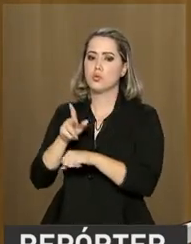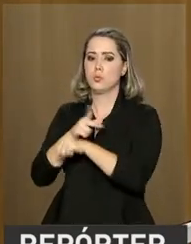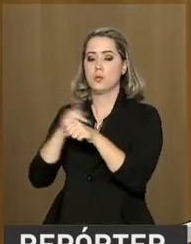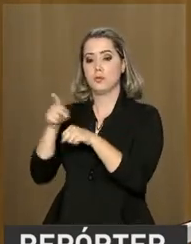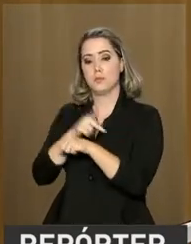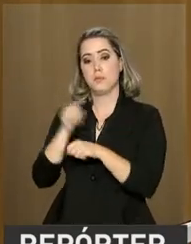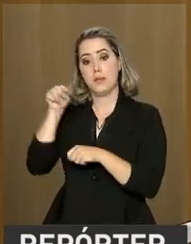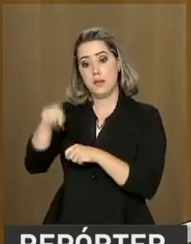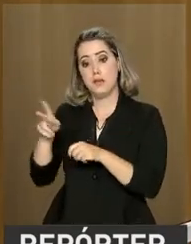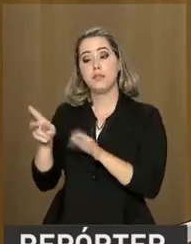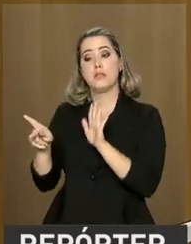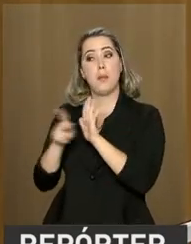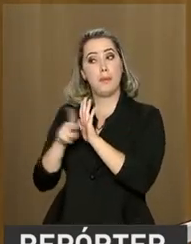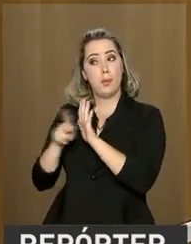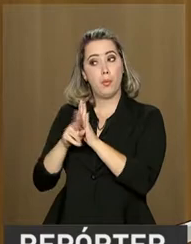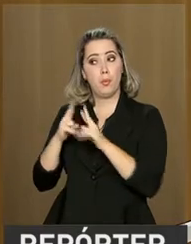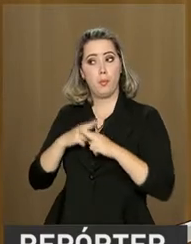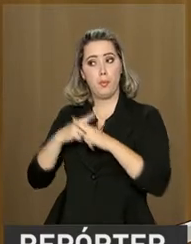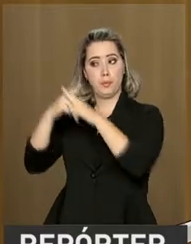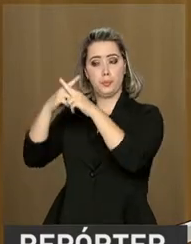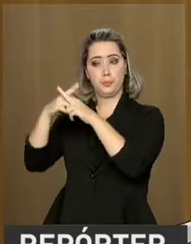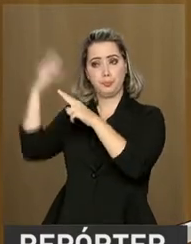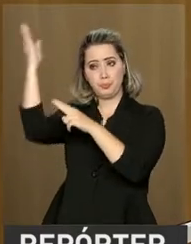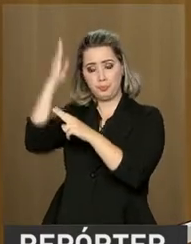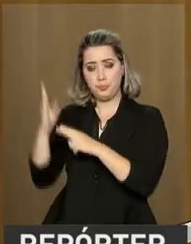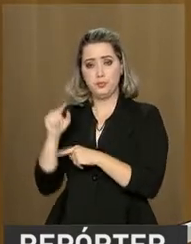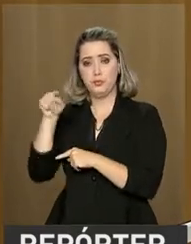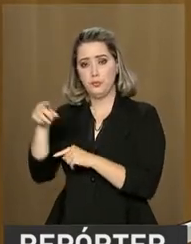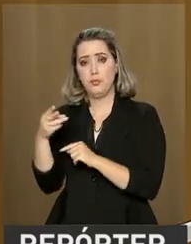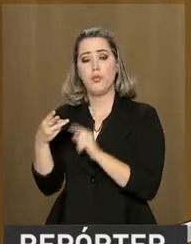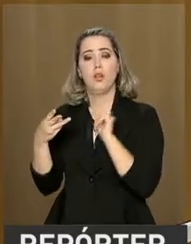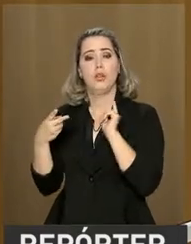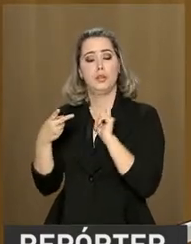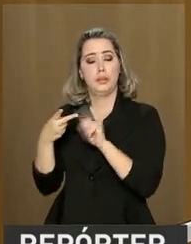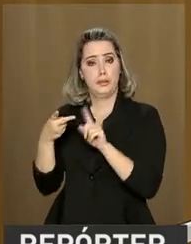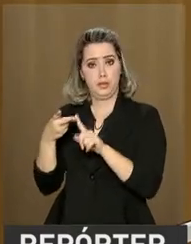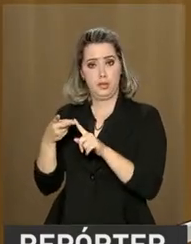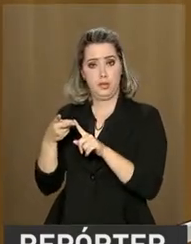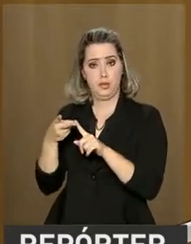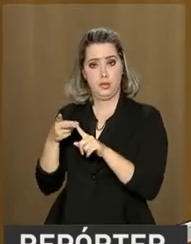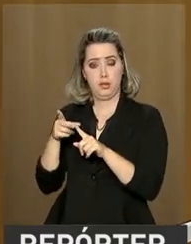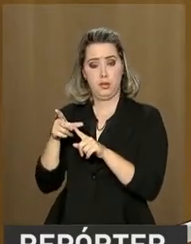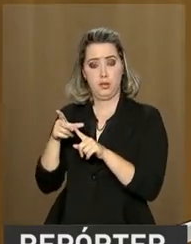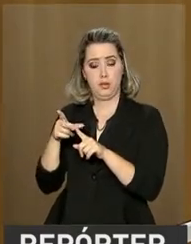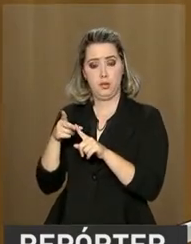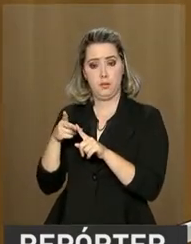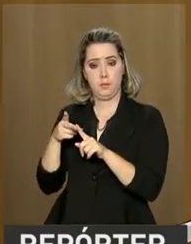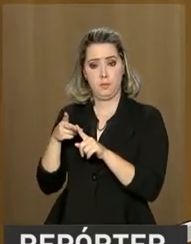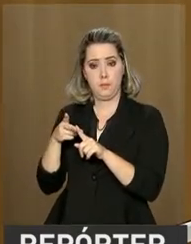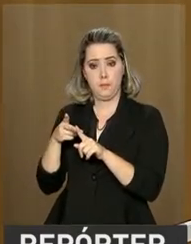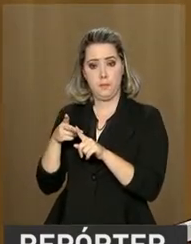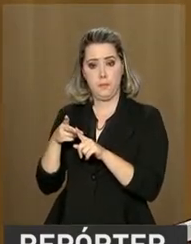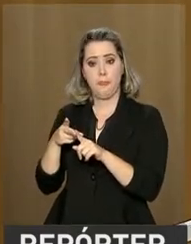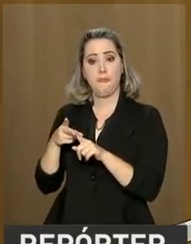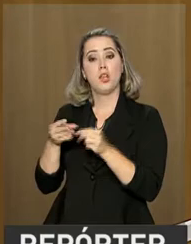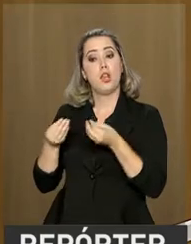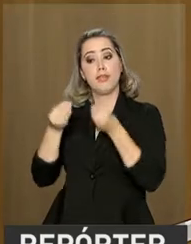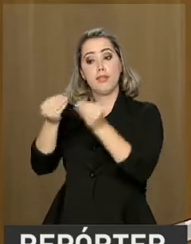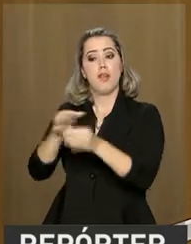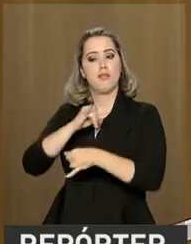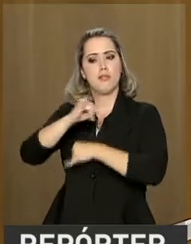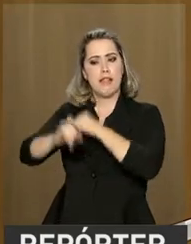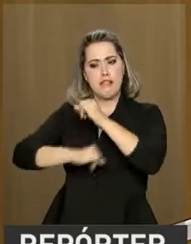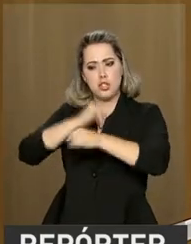países e se não ele vai ser do brasil e ele terá uma capacidade de gerar a banda larga de